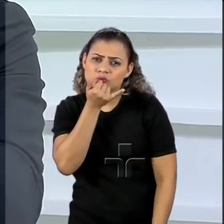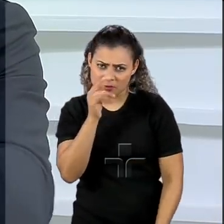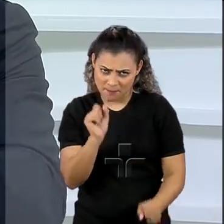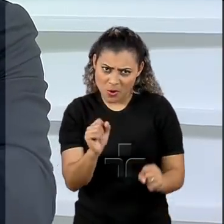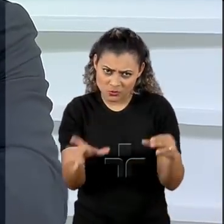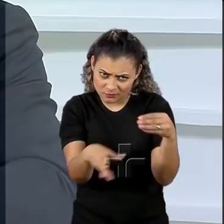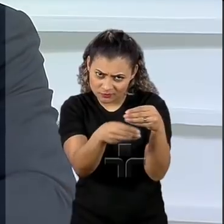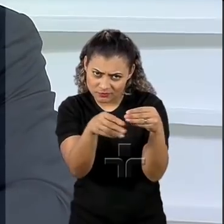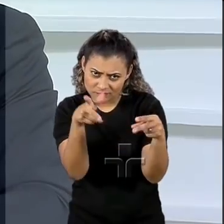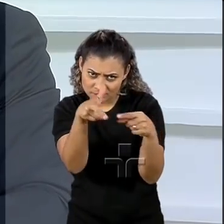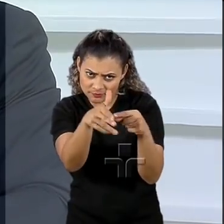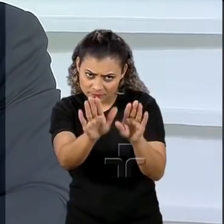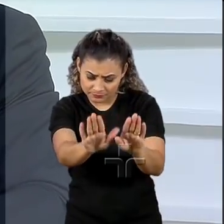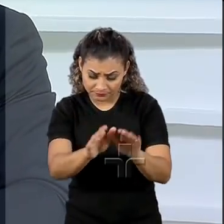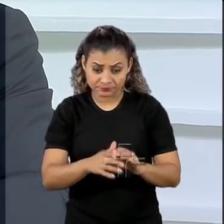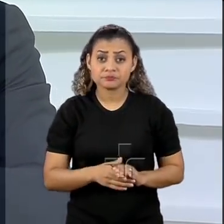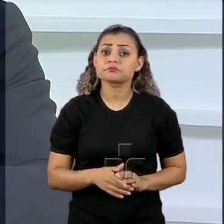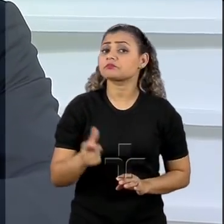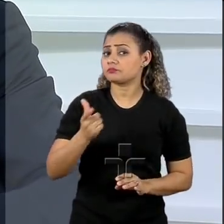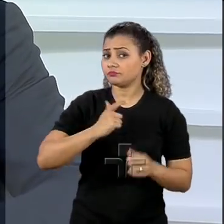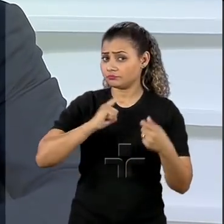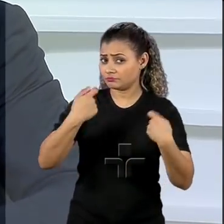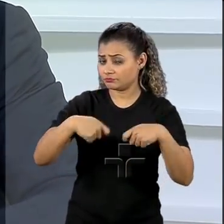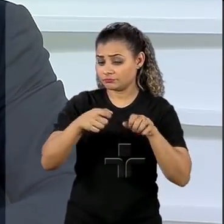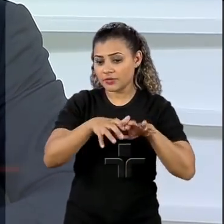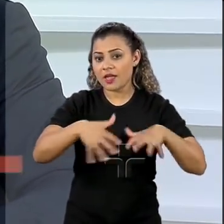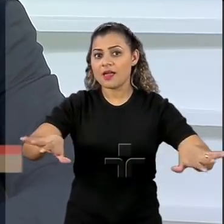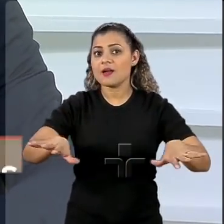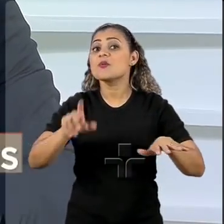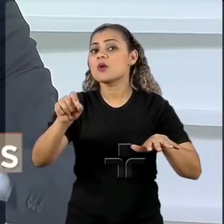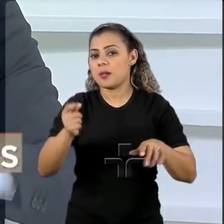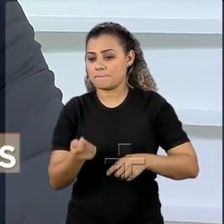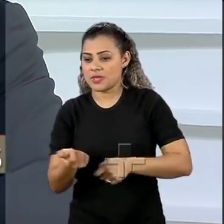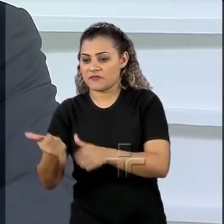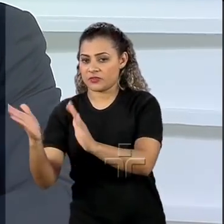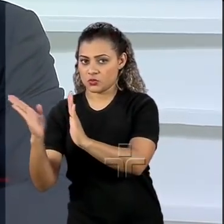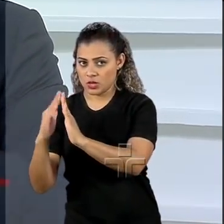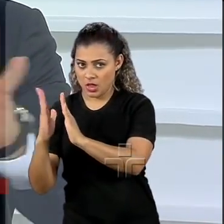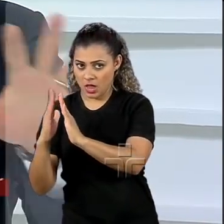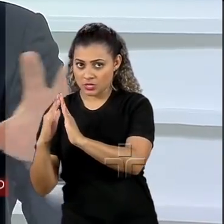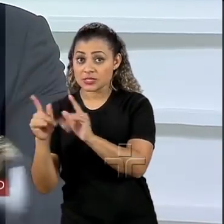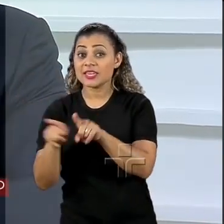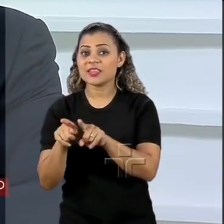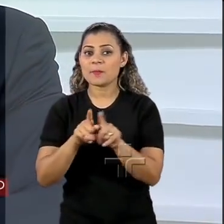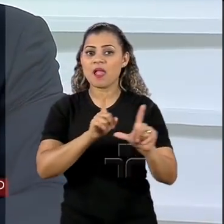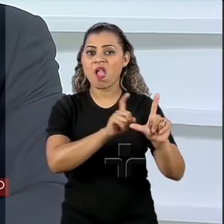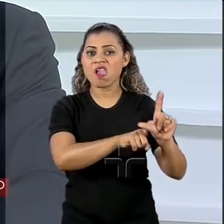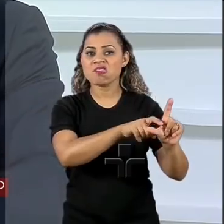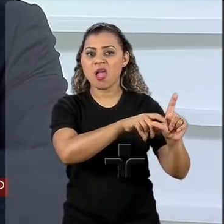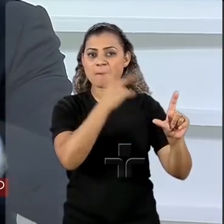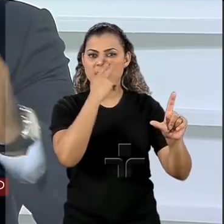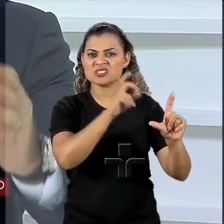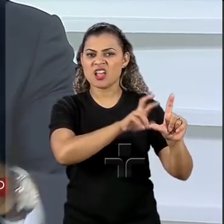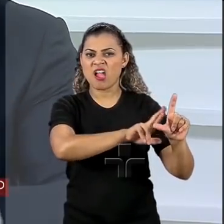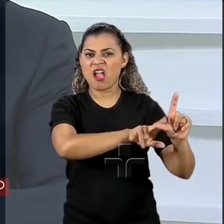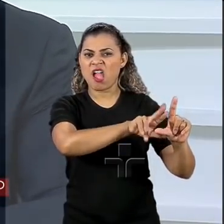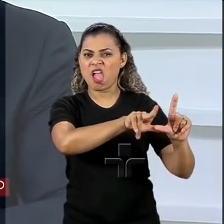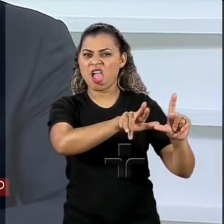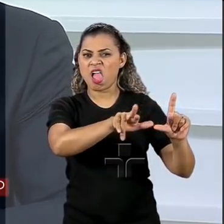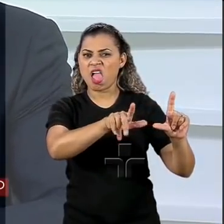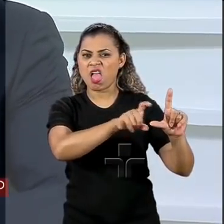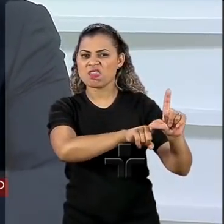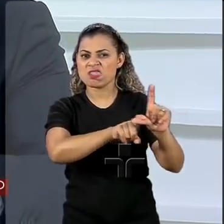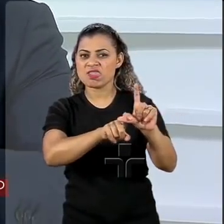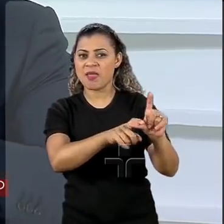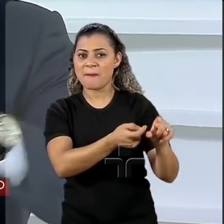temos que fazer uma separação muito clara entre o auxílio moradia e os chamados penduricalhos. Os penduricalhos são